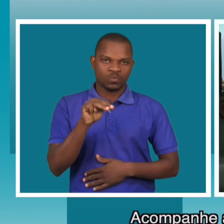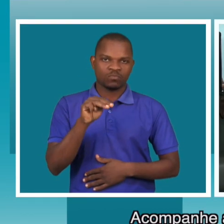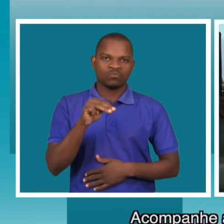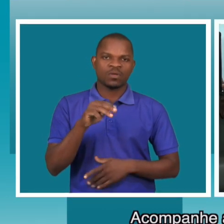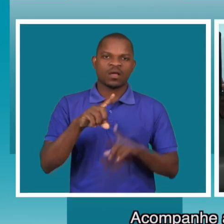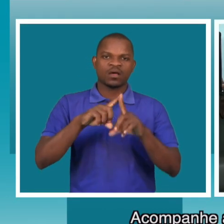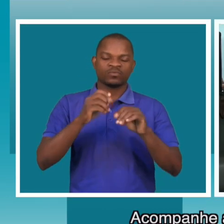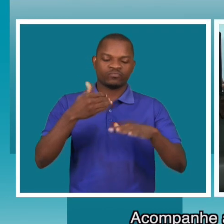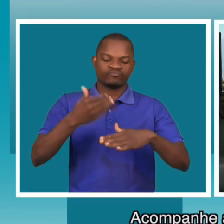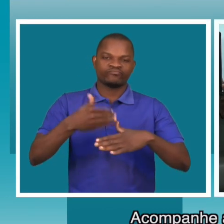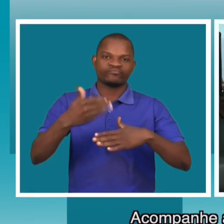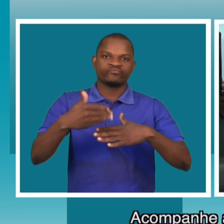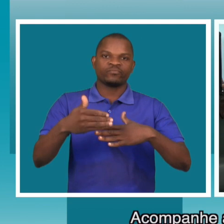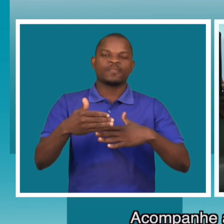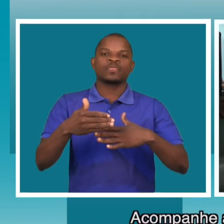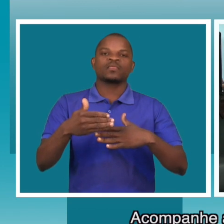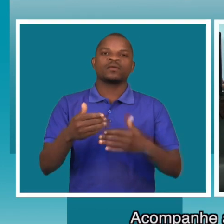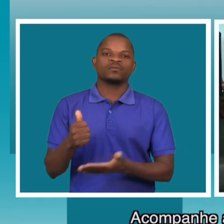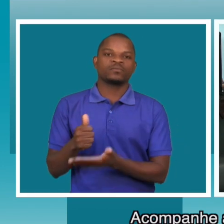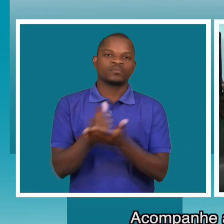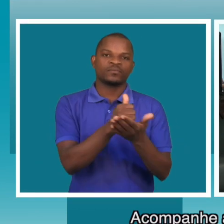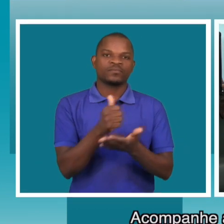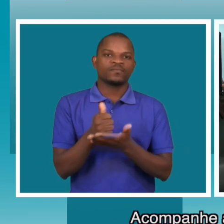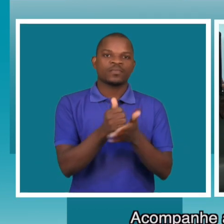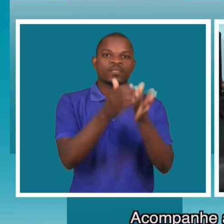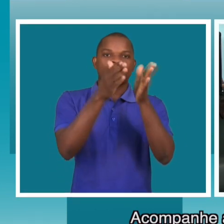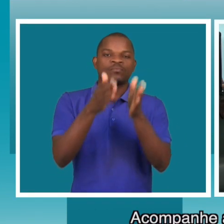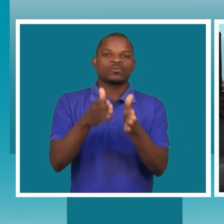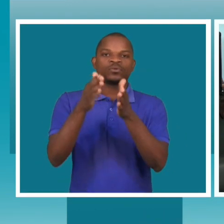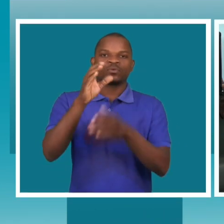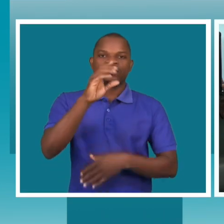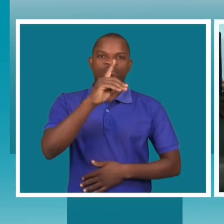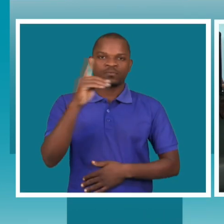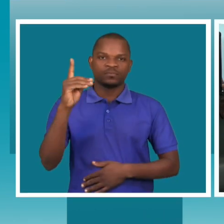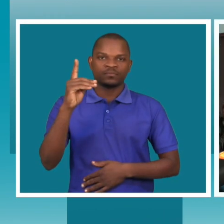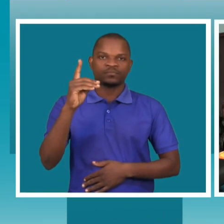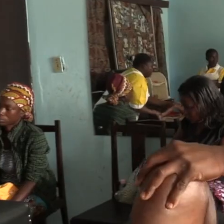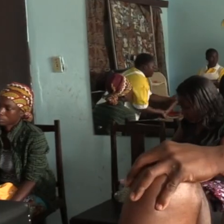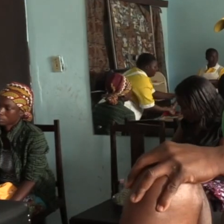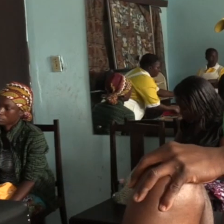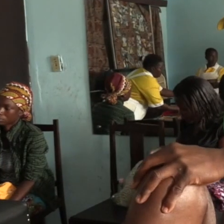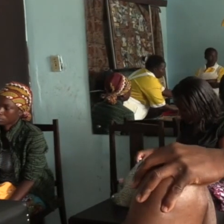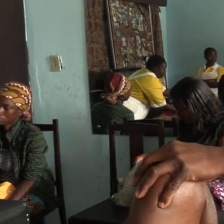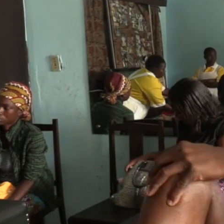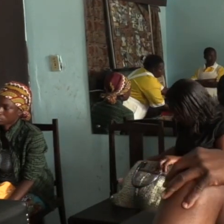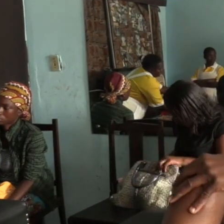do dia a dia que esse centro tem ajudado as pessoas com deficiência a se reabilitar.